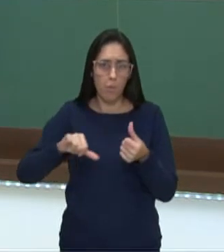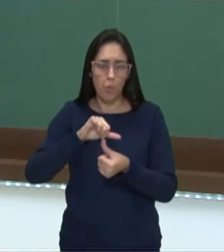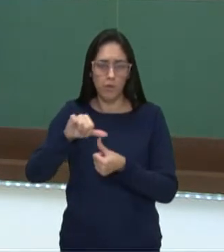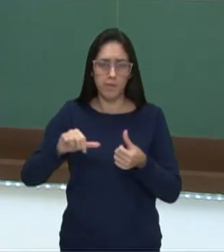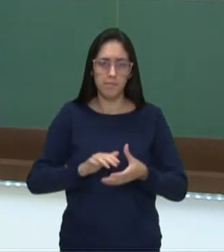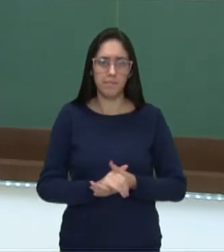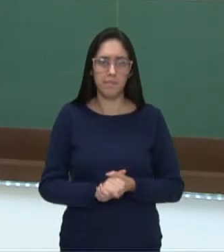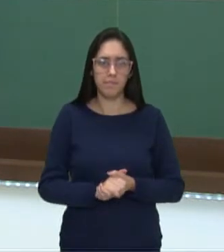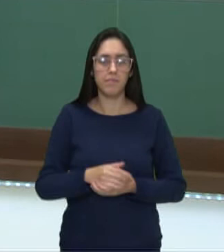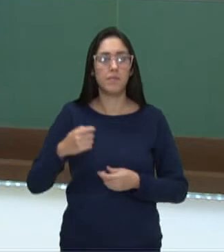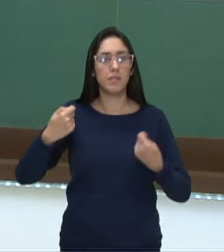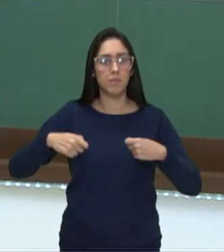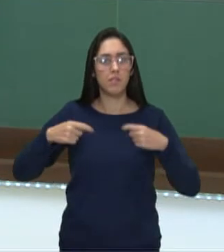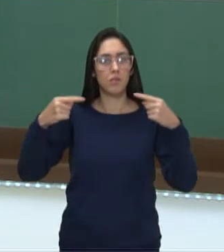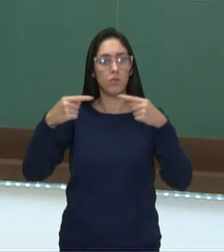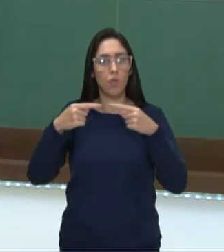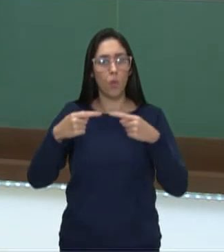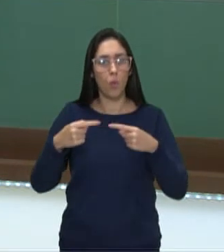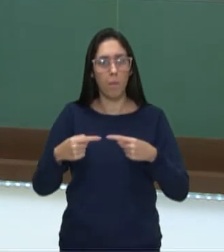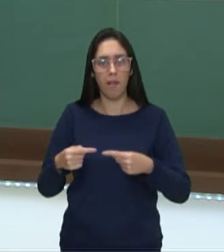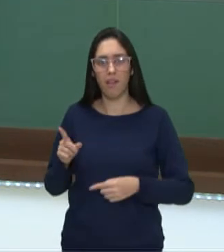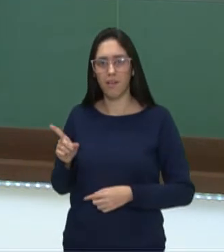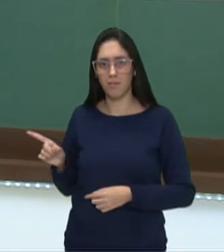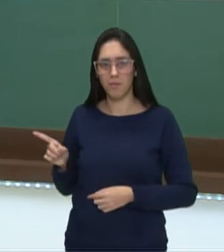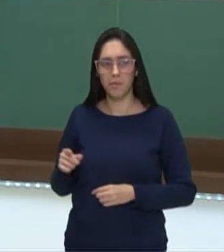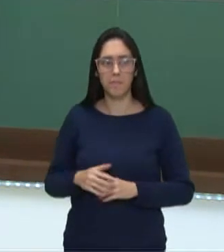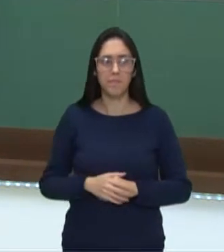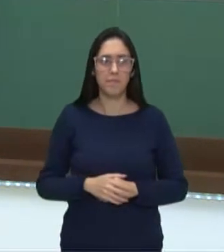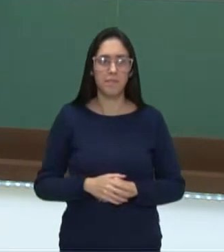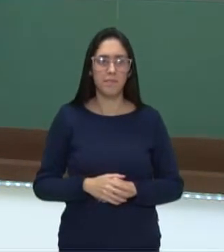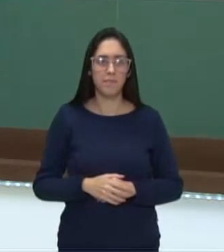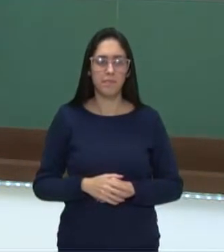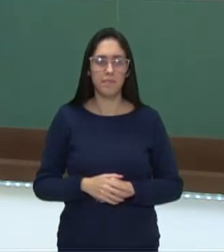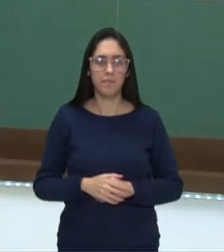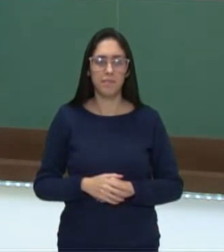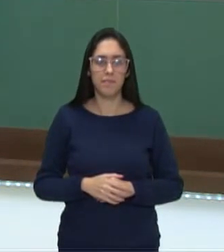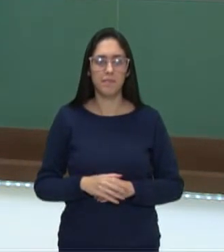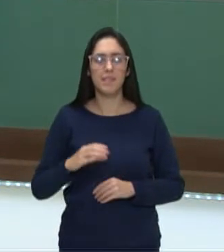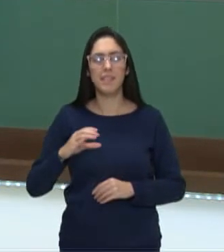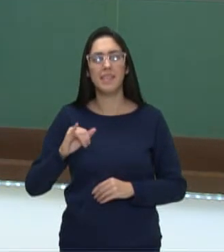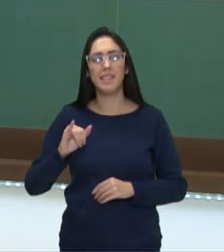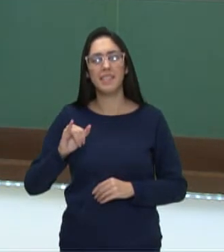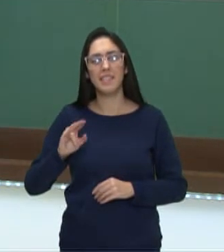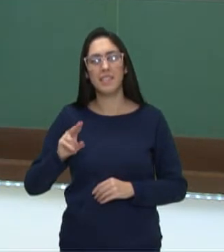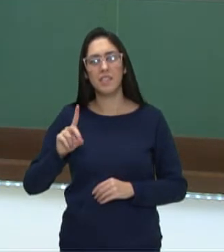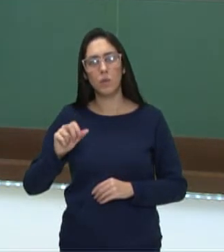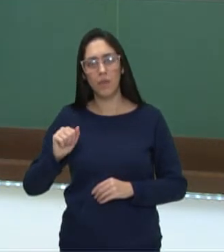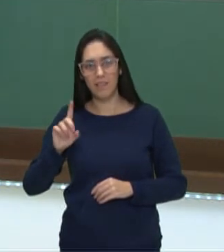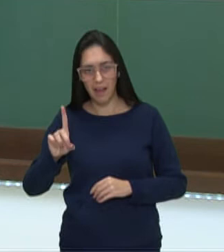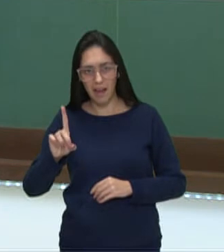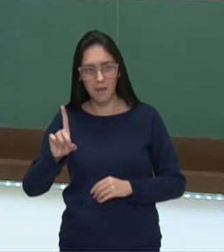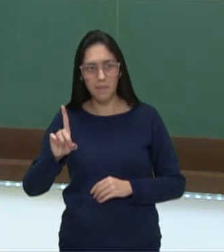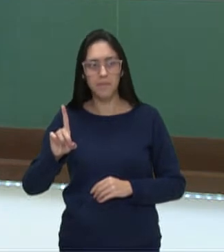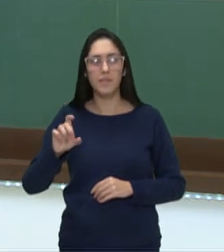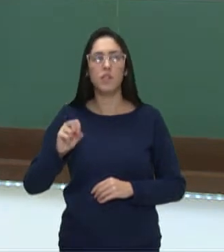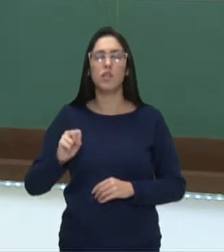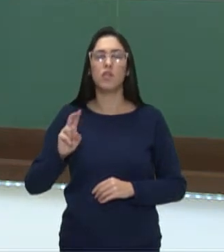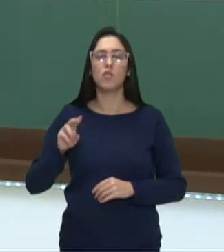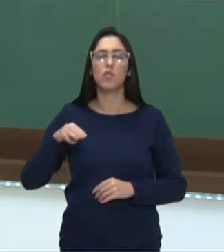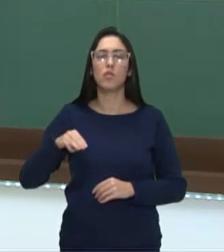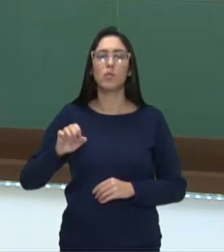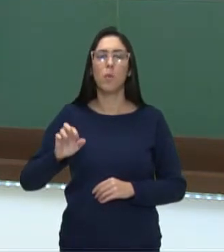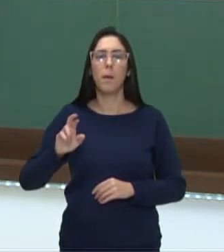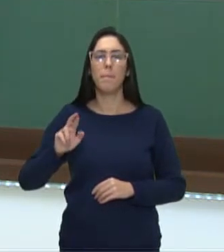gênero e número também aqui, o adjetivo, né? Ó, una ciudad sumergida. Lembrando que eu tinha aqui, ó, vivir